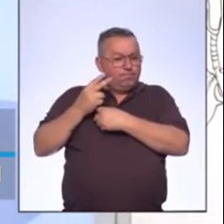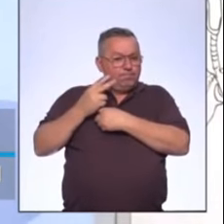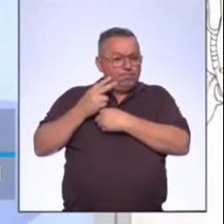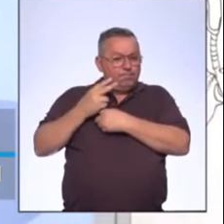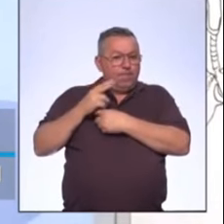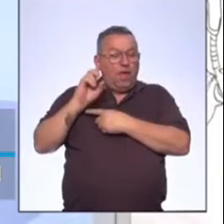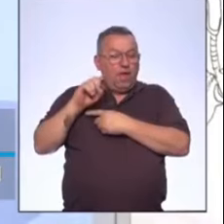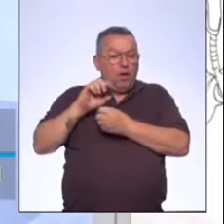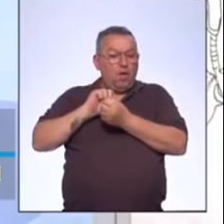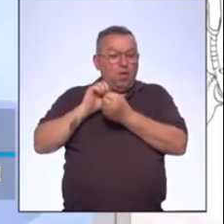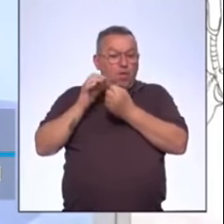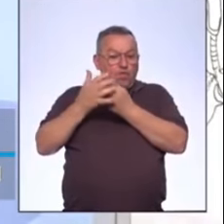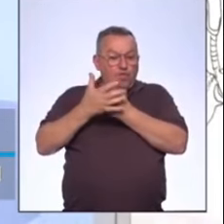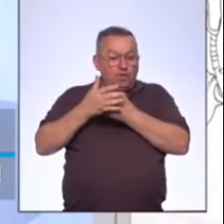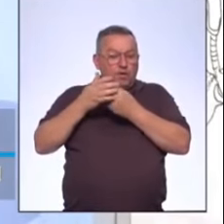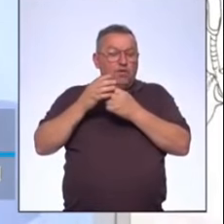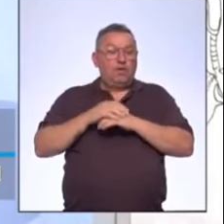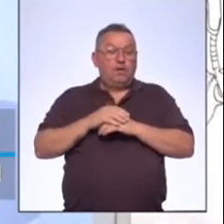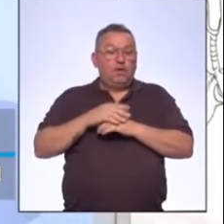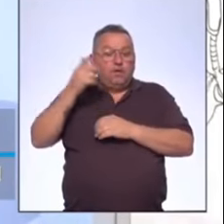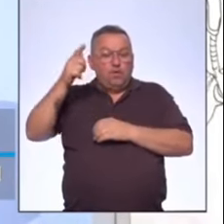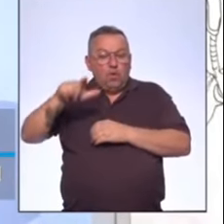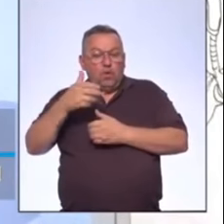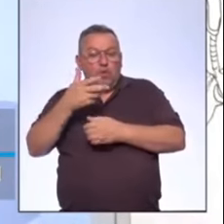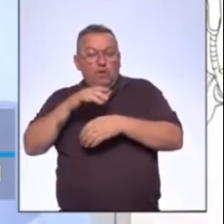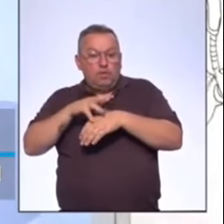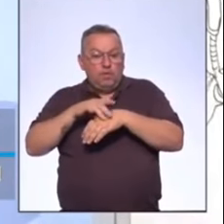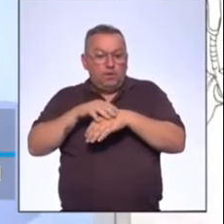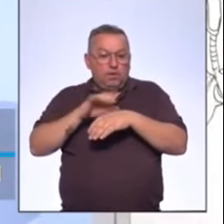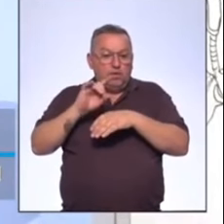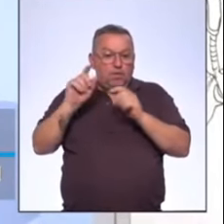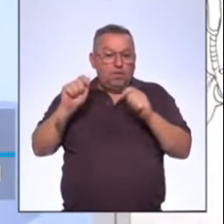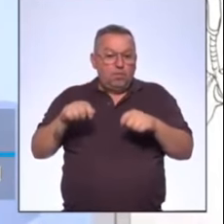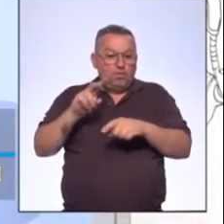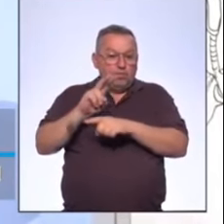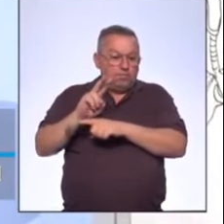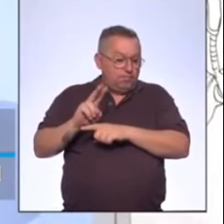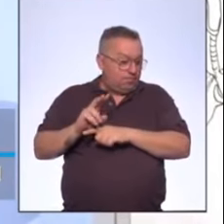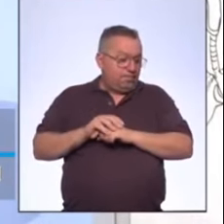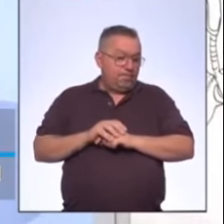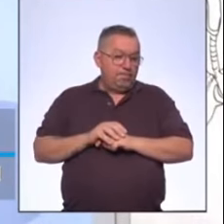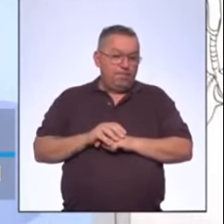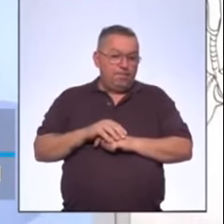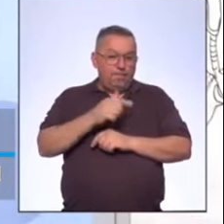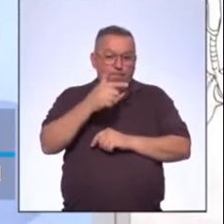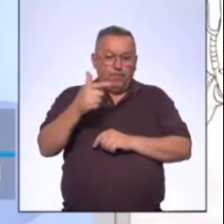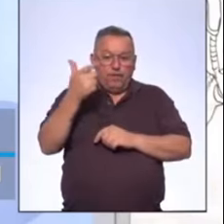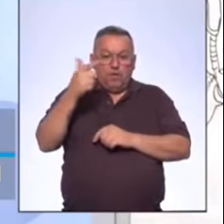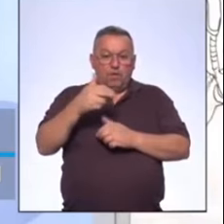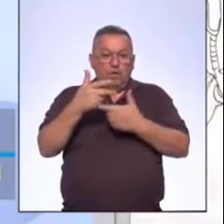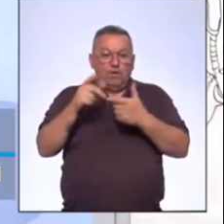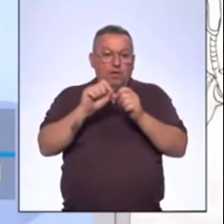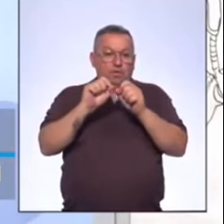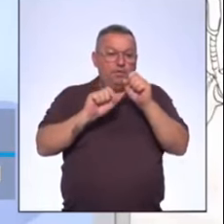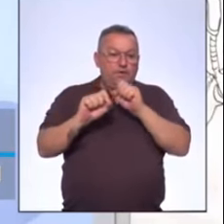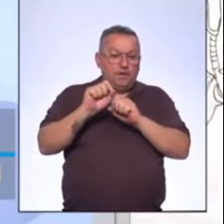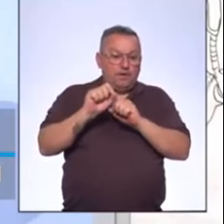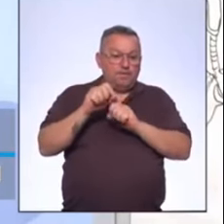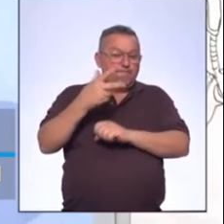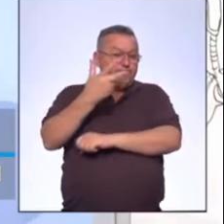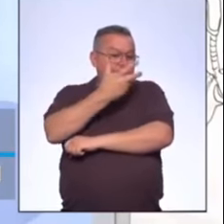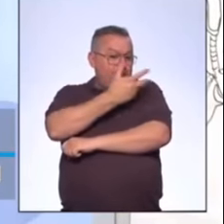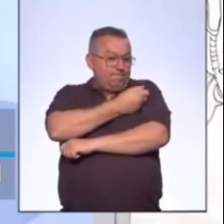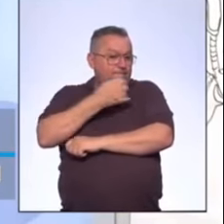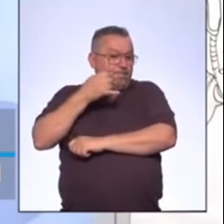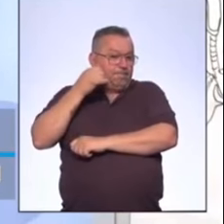do Covid, é o caso de muitas outras doenças. Eu só posso me prevenir. Não tem outra coisa a ser feita. A vacina é a prevenção.